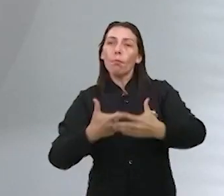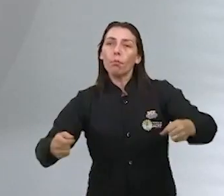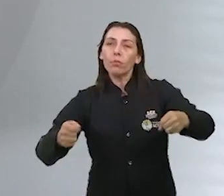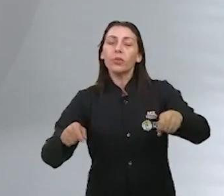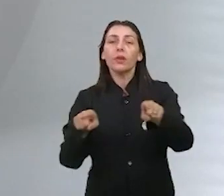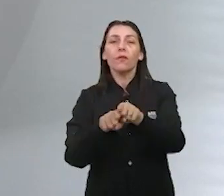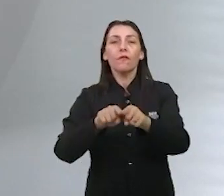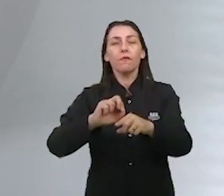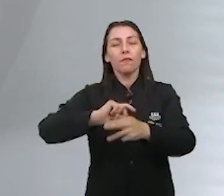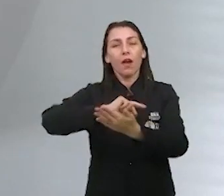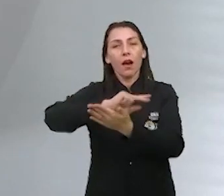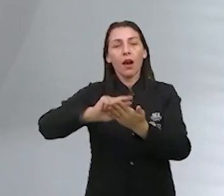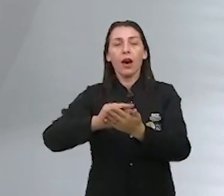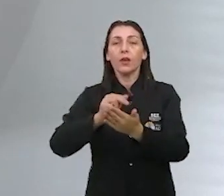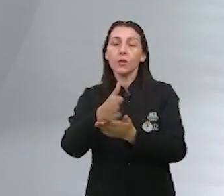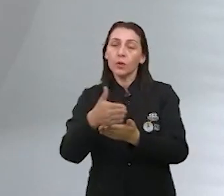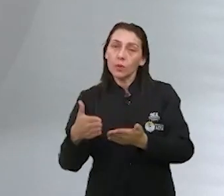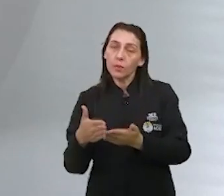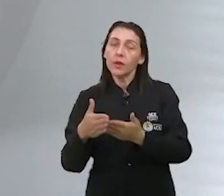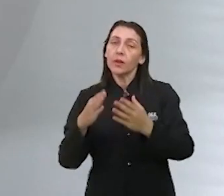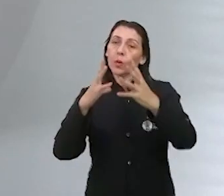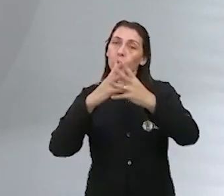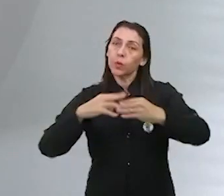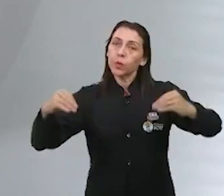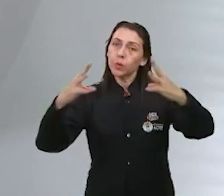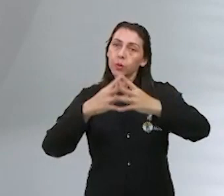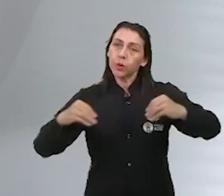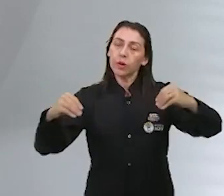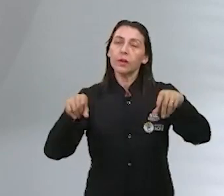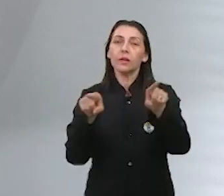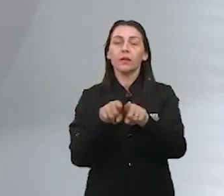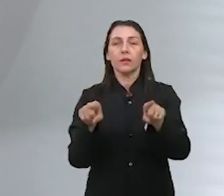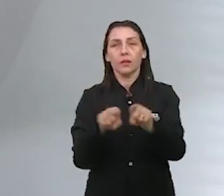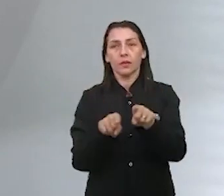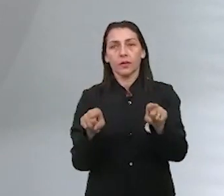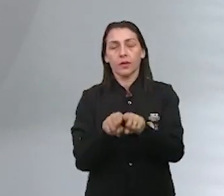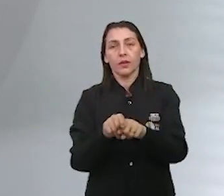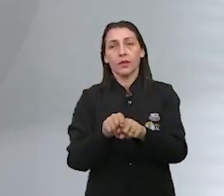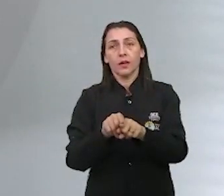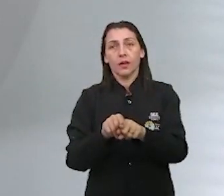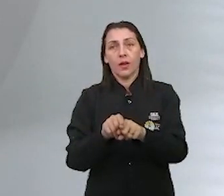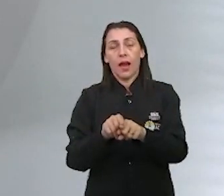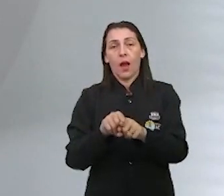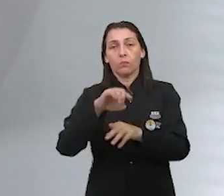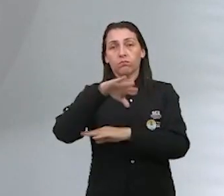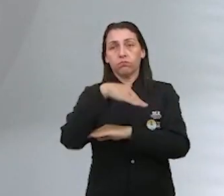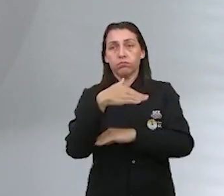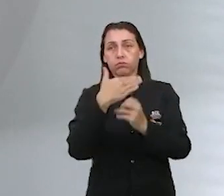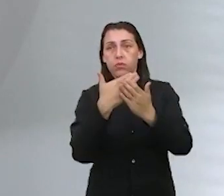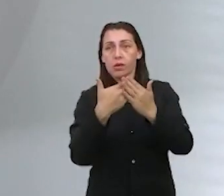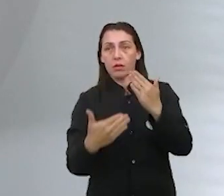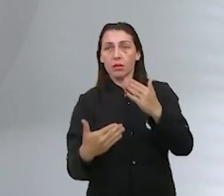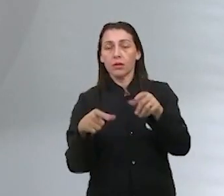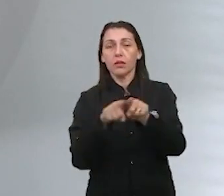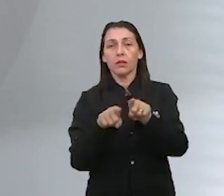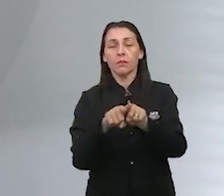Vários peixes estão deixando de existir, estão sumindo, tá? Tanto pela depredação do meio ambiente, como